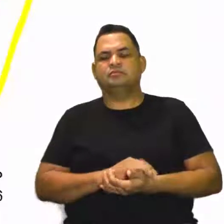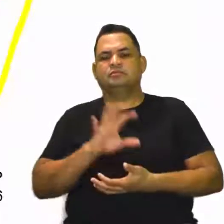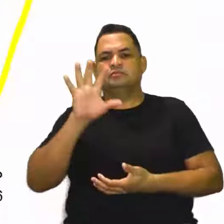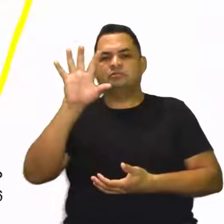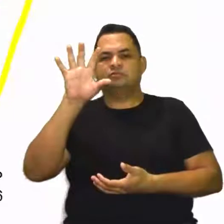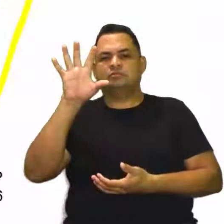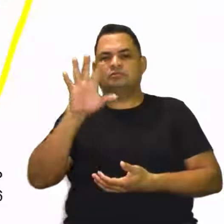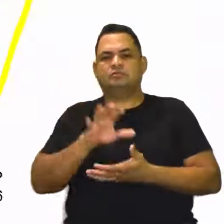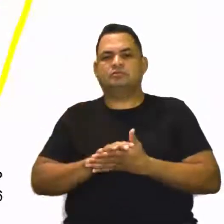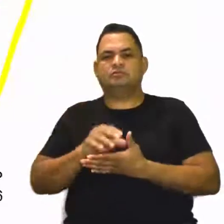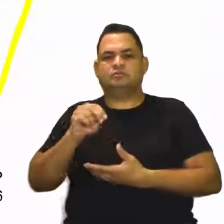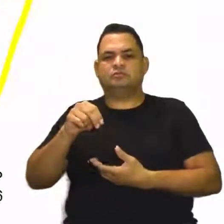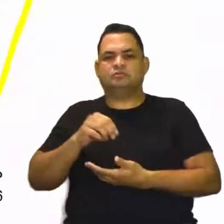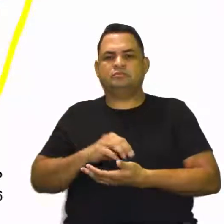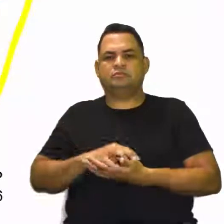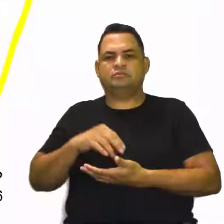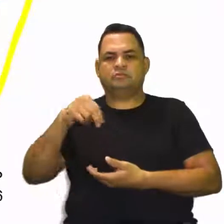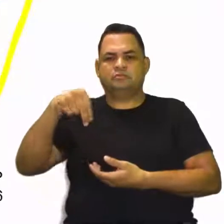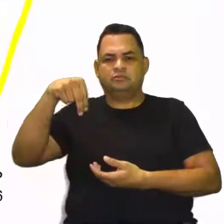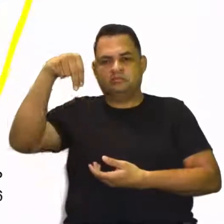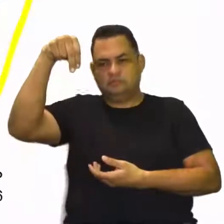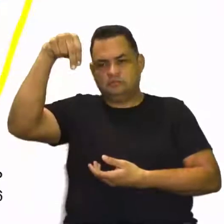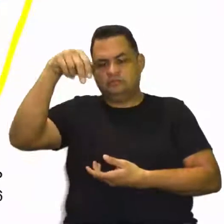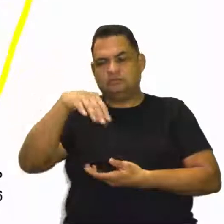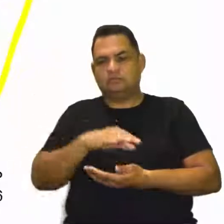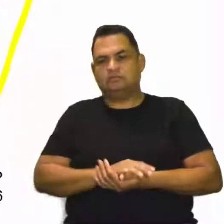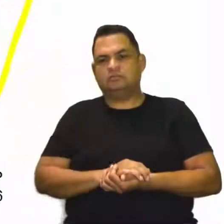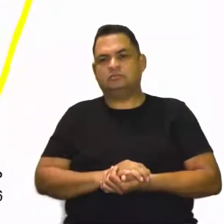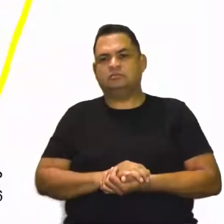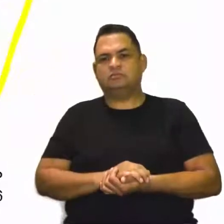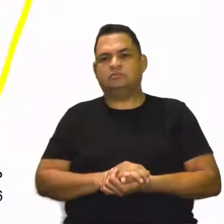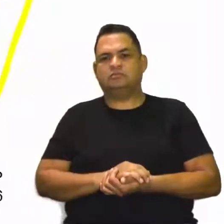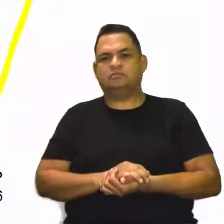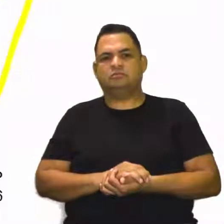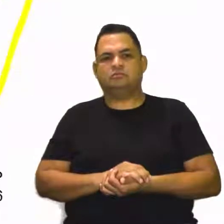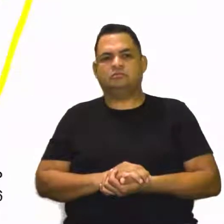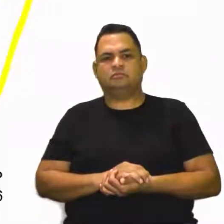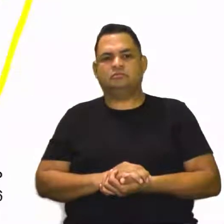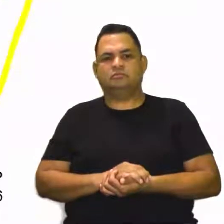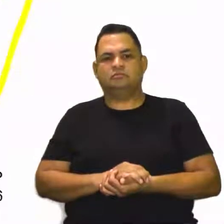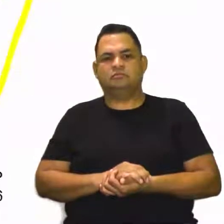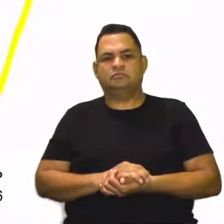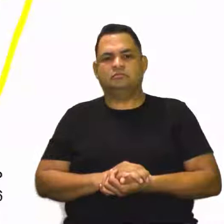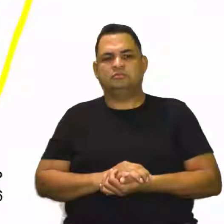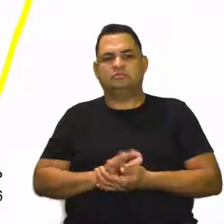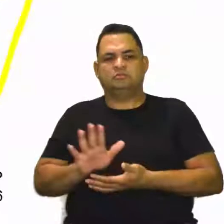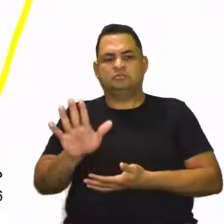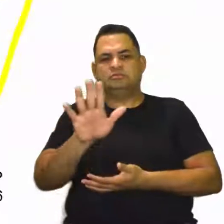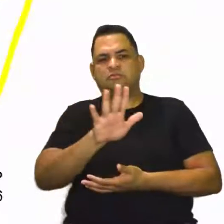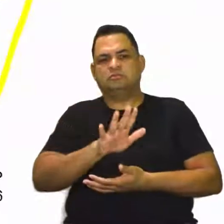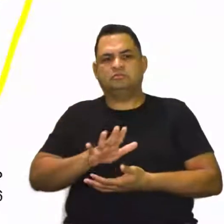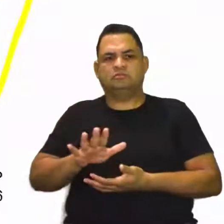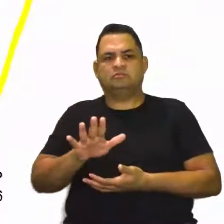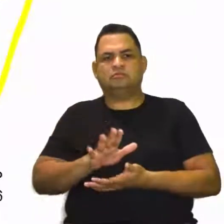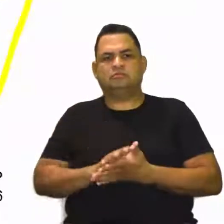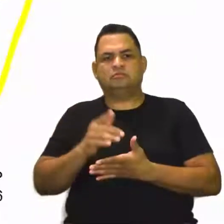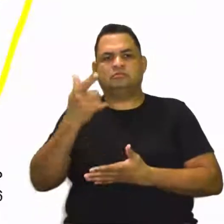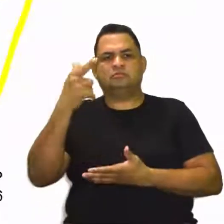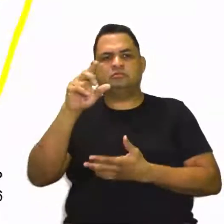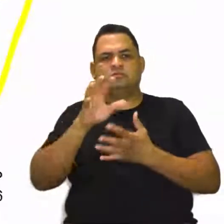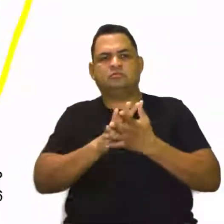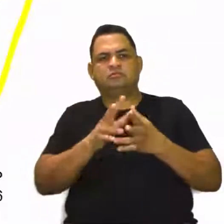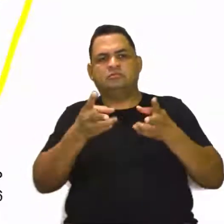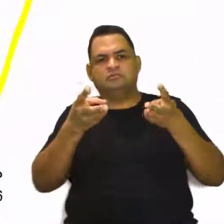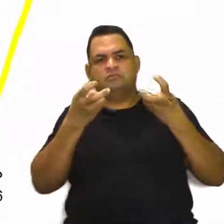nós estamos, na região norte, né, esse maior espaço, a gente consegue